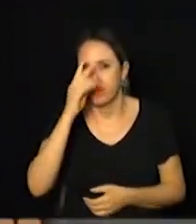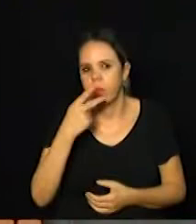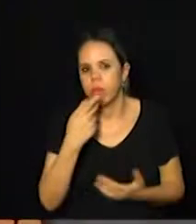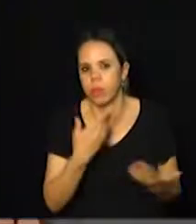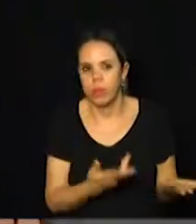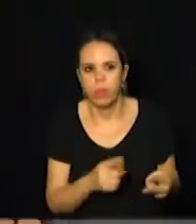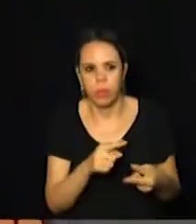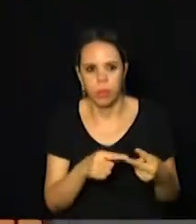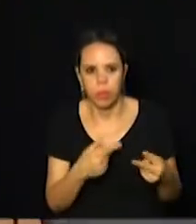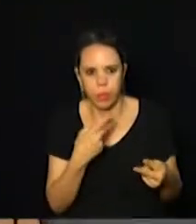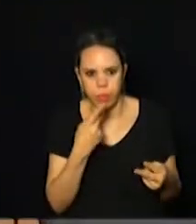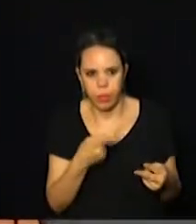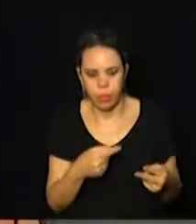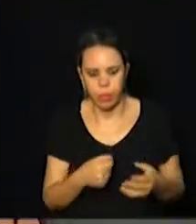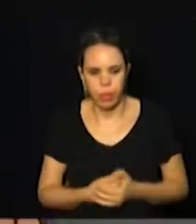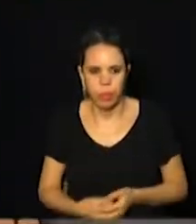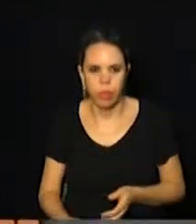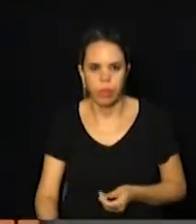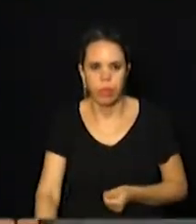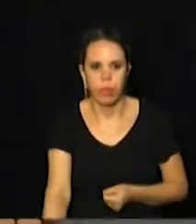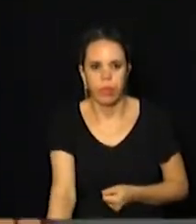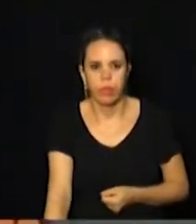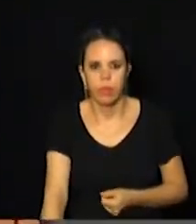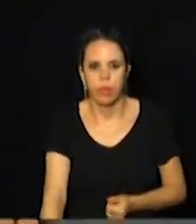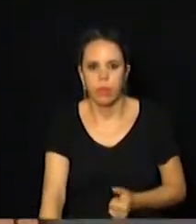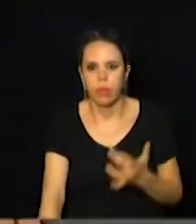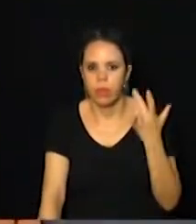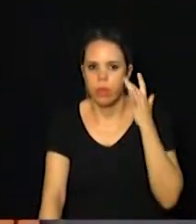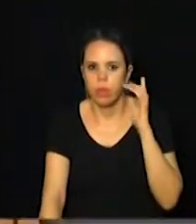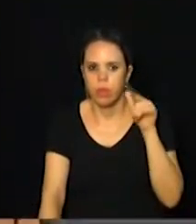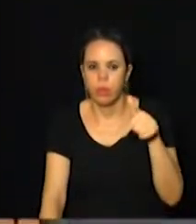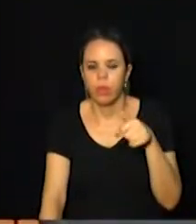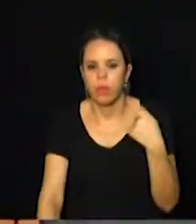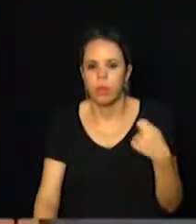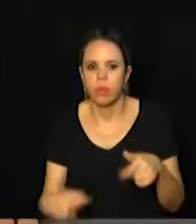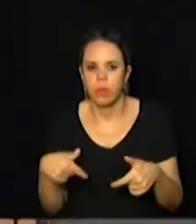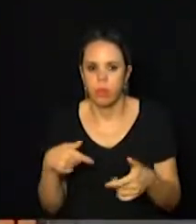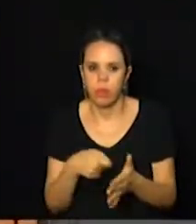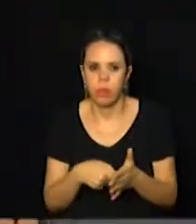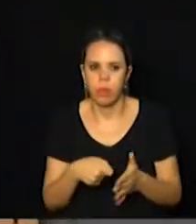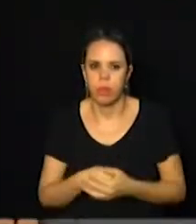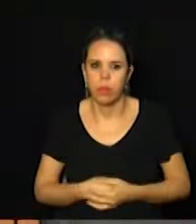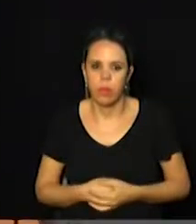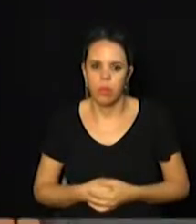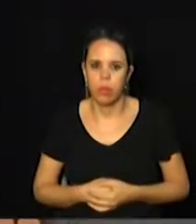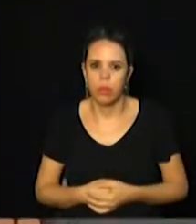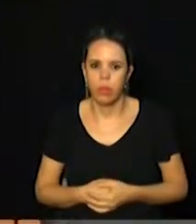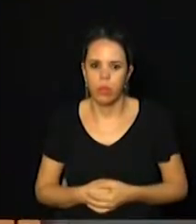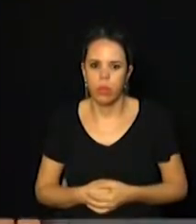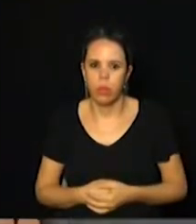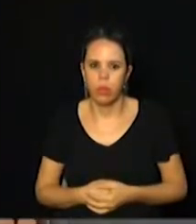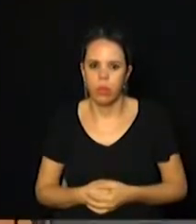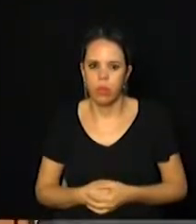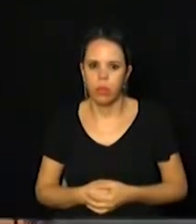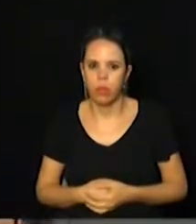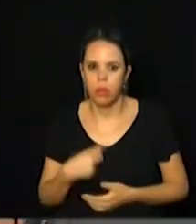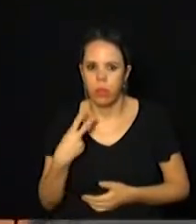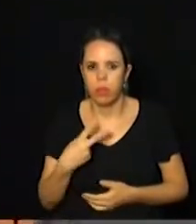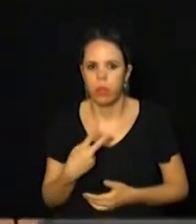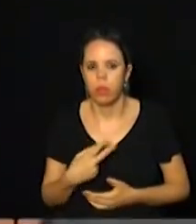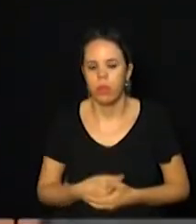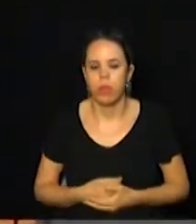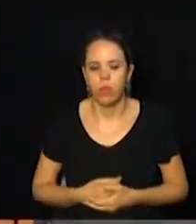duas questões dessa foram ditas aqui acho que depois a gente precisa trabalhar em cima disso né o vereador